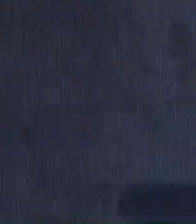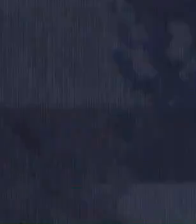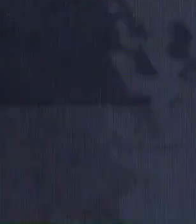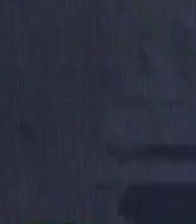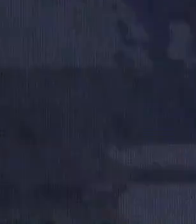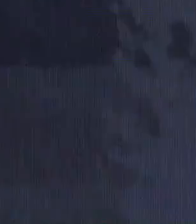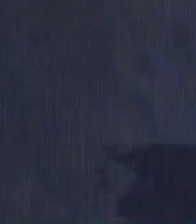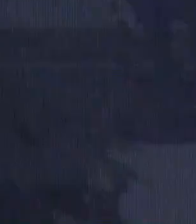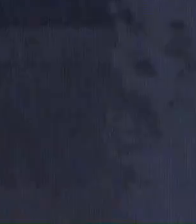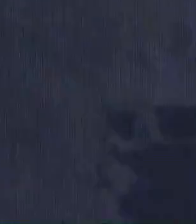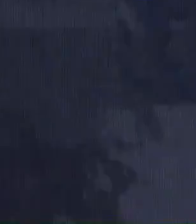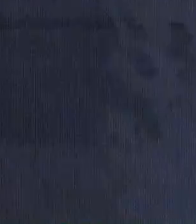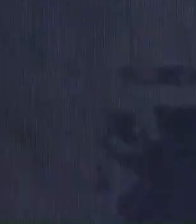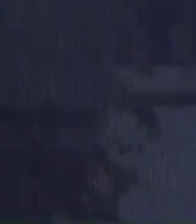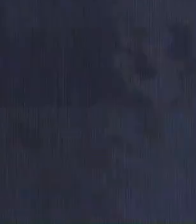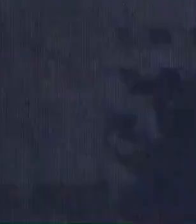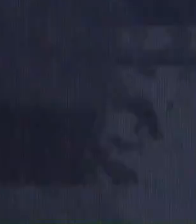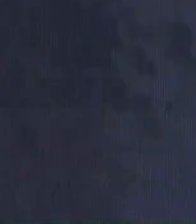Amém?